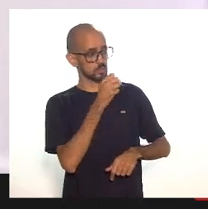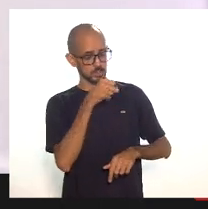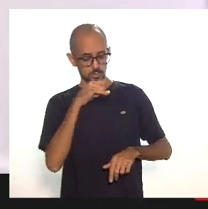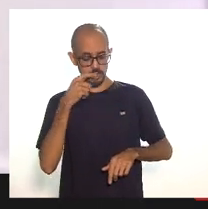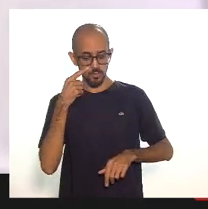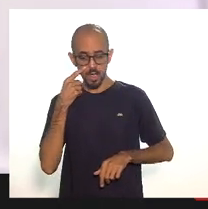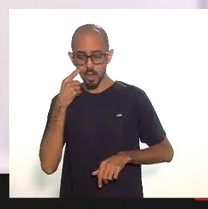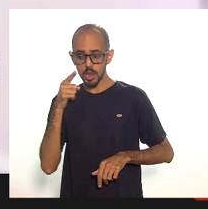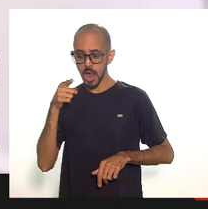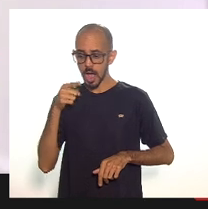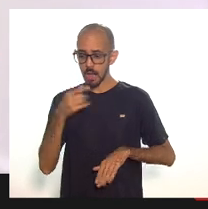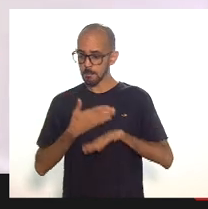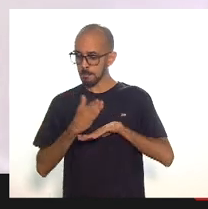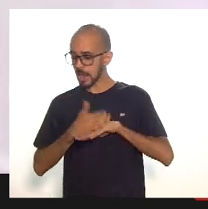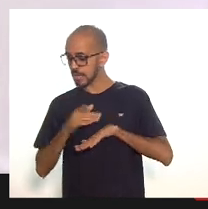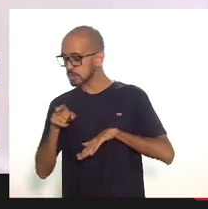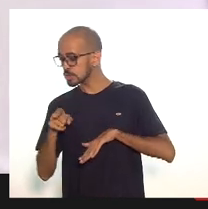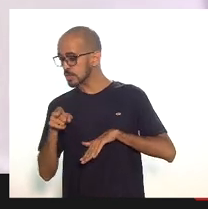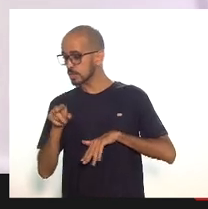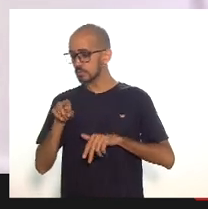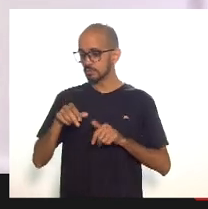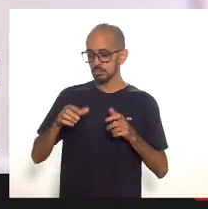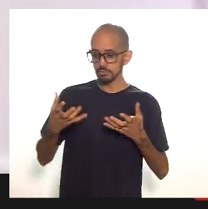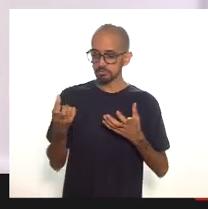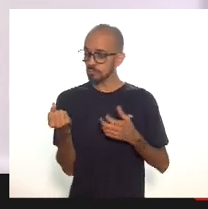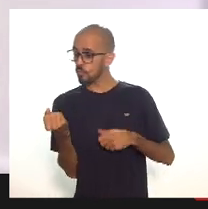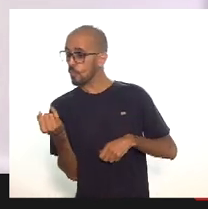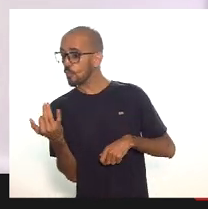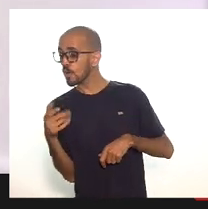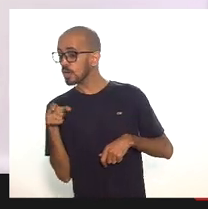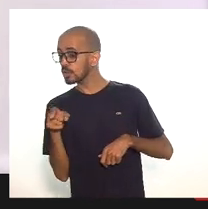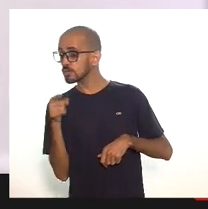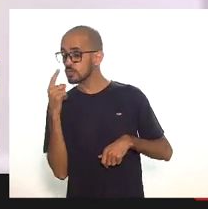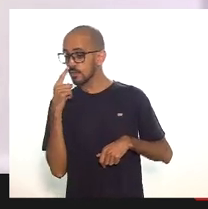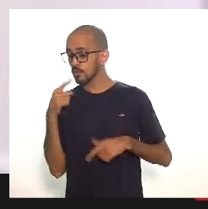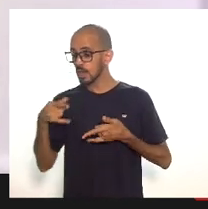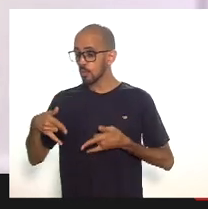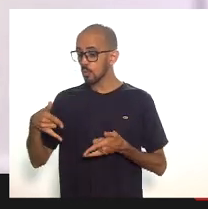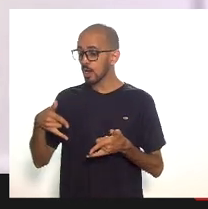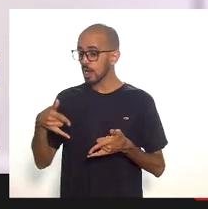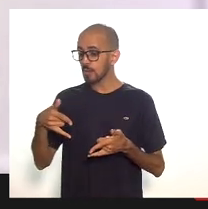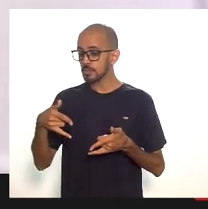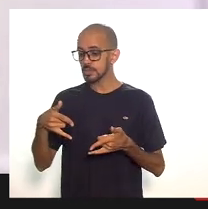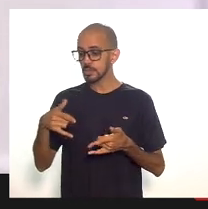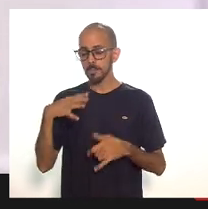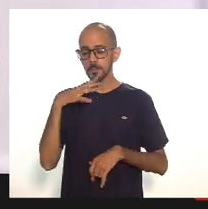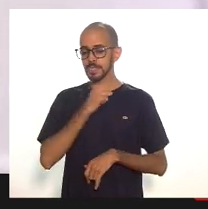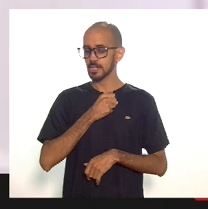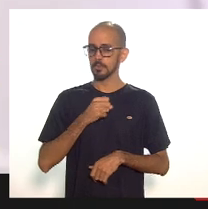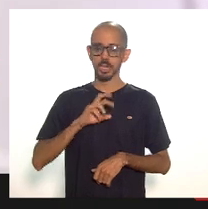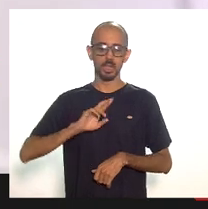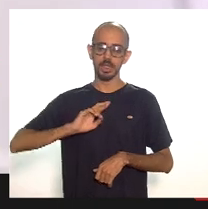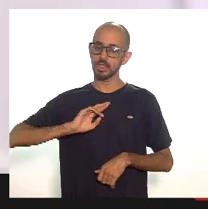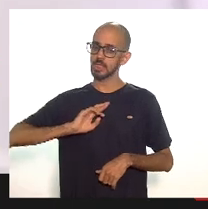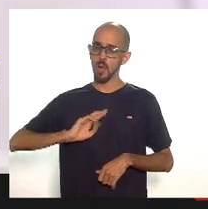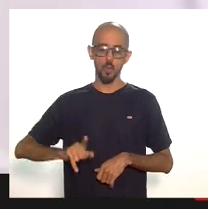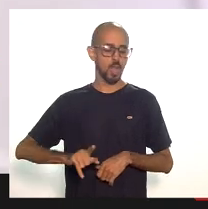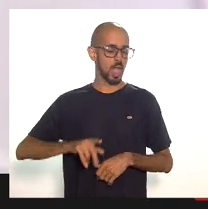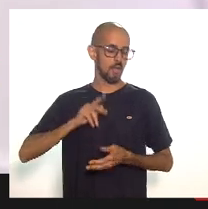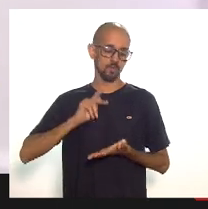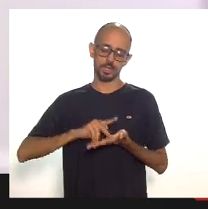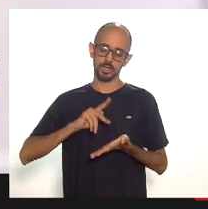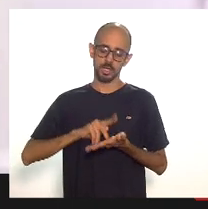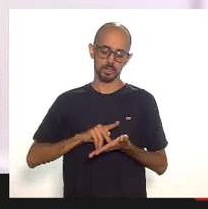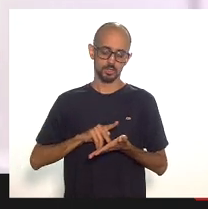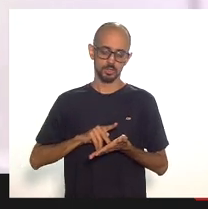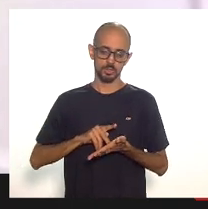na prática, quando a gente vai contar os leitos em efetivo funcionamento, a gente vê que aquilo não corresponde à realidade. A